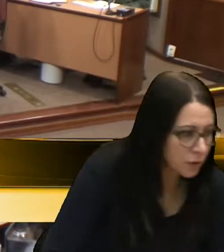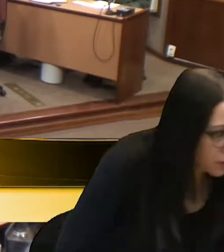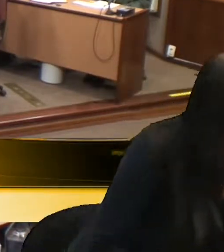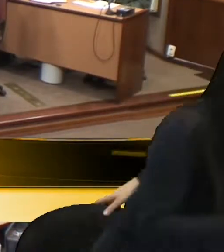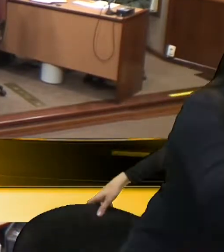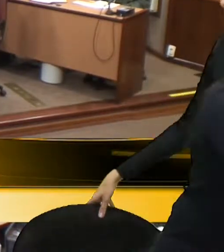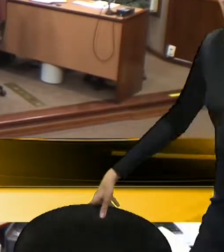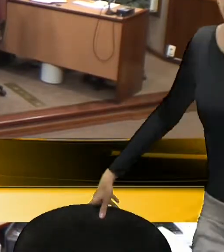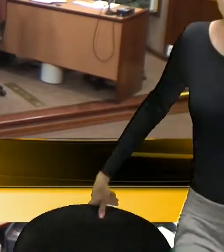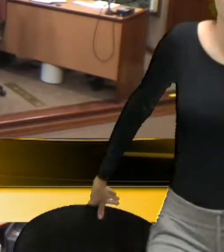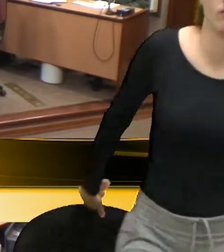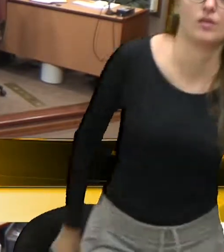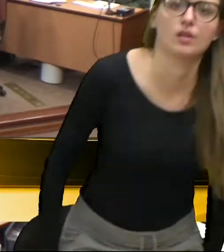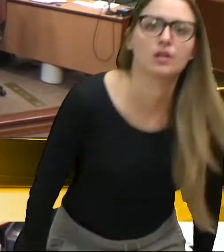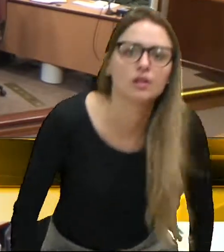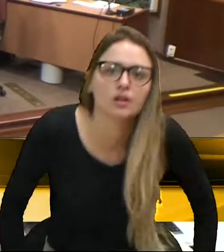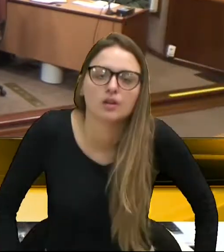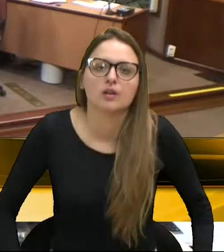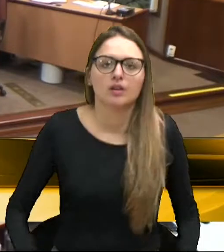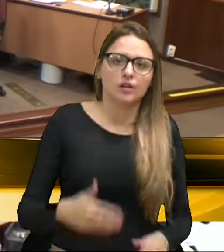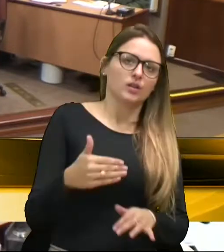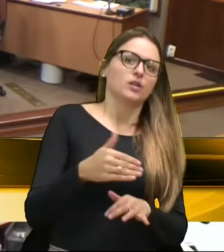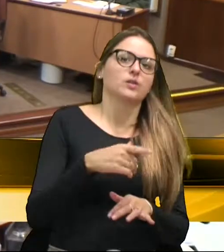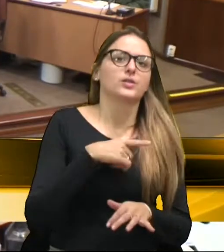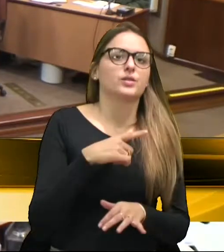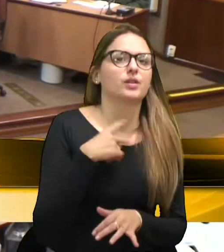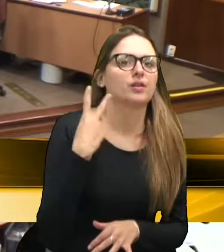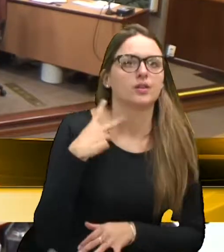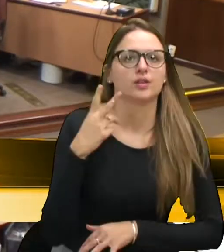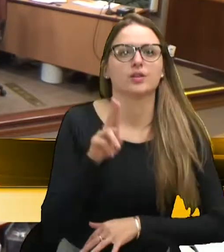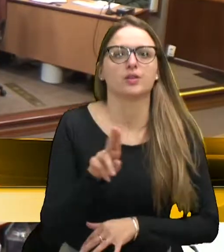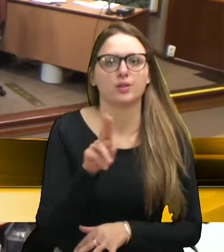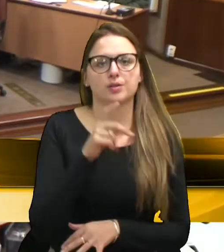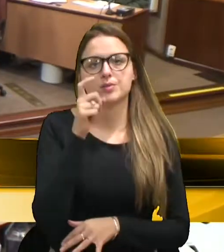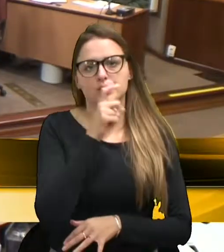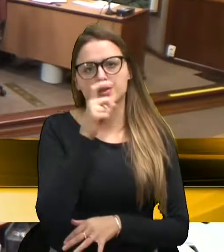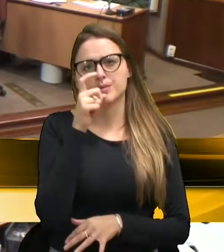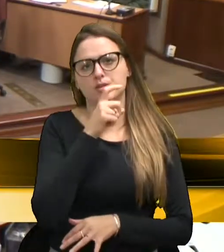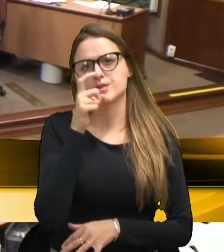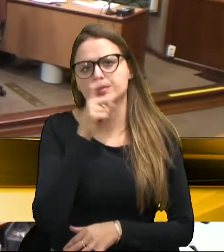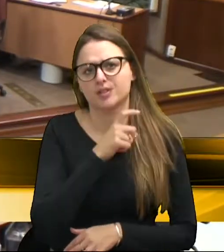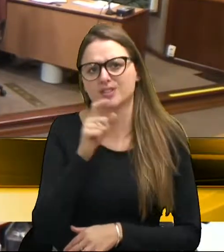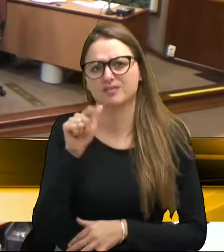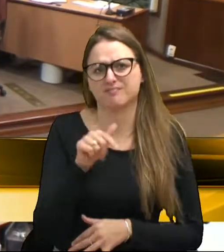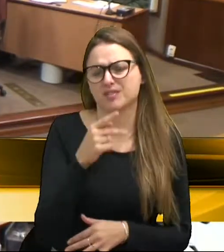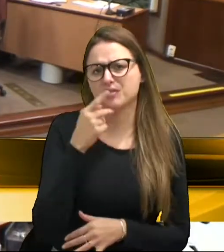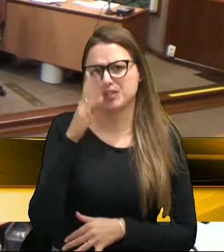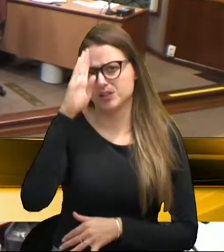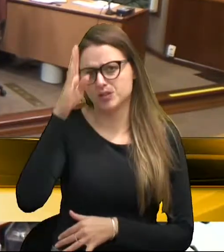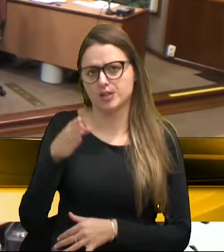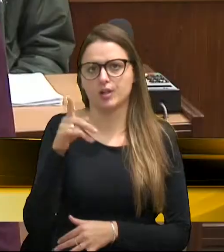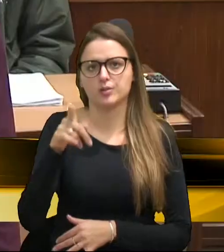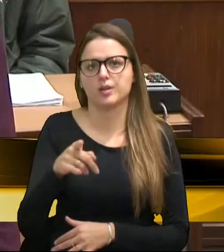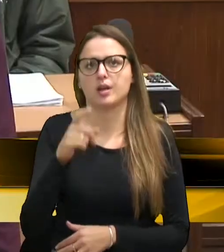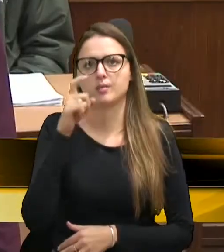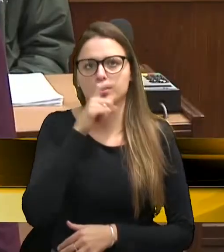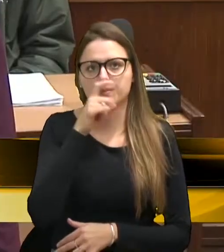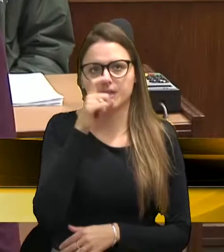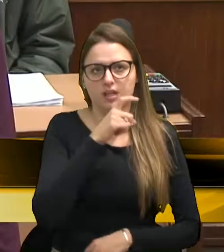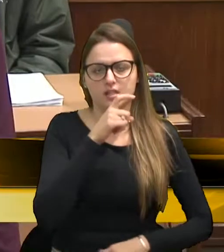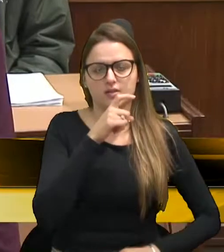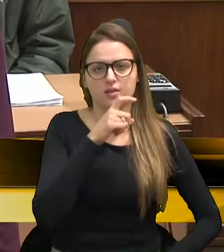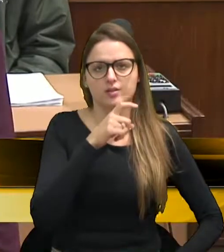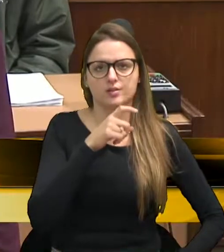vereador que usa sempre da mentira, não tem outro nome a não dizer para ele que ele é um mentiroso.